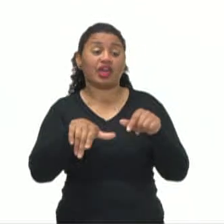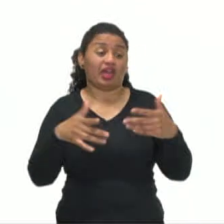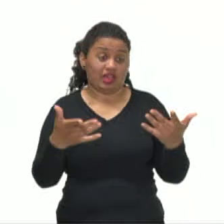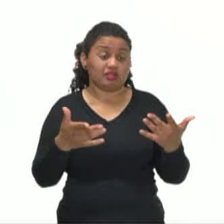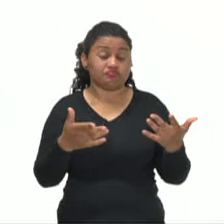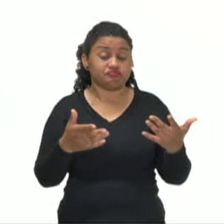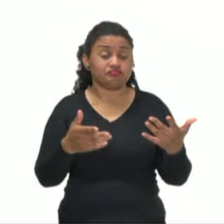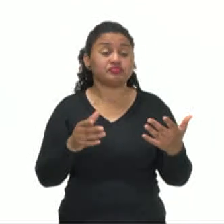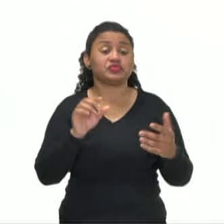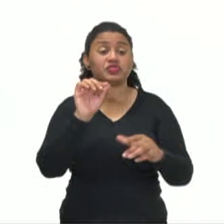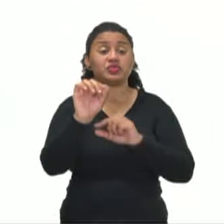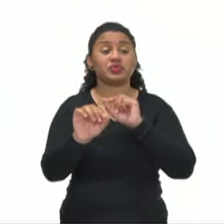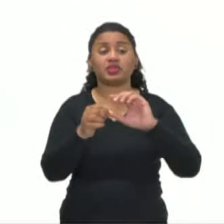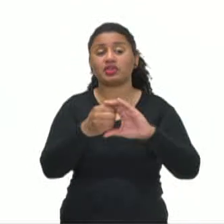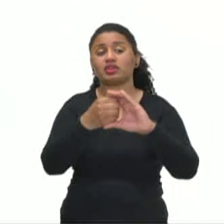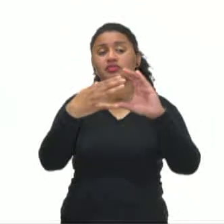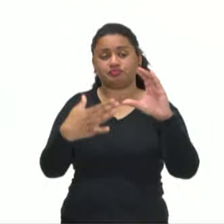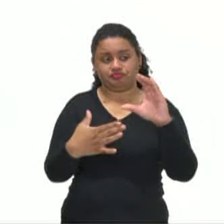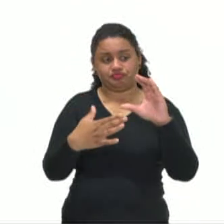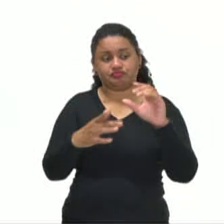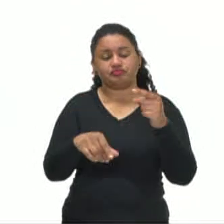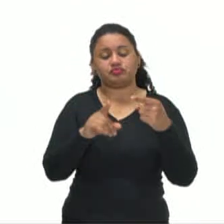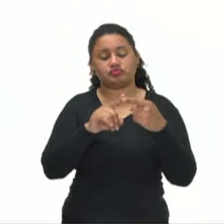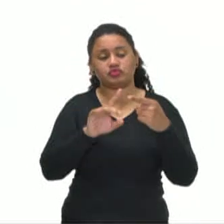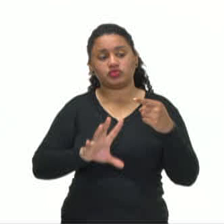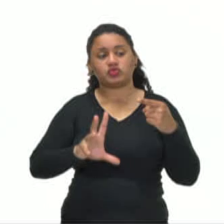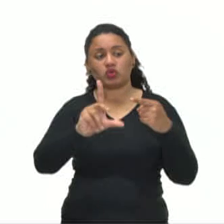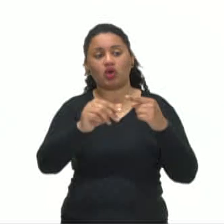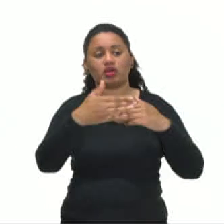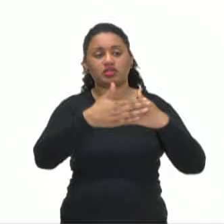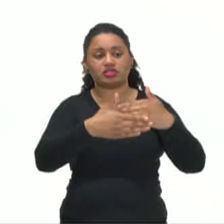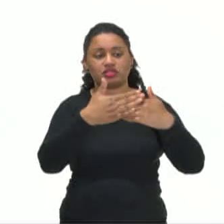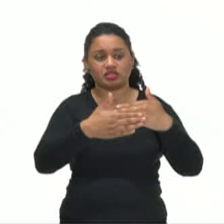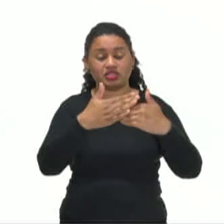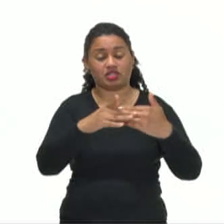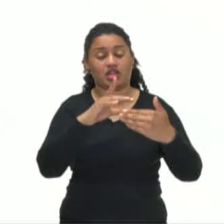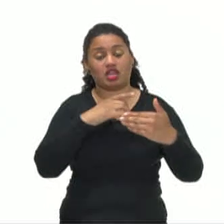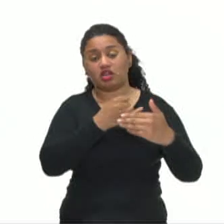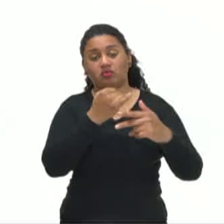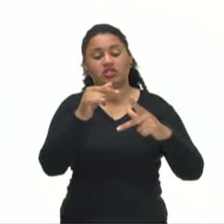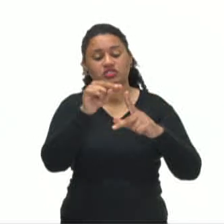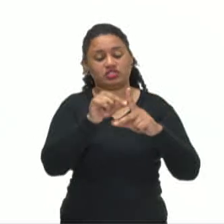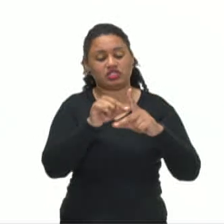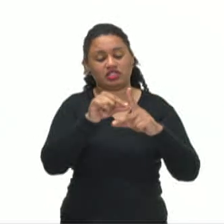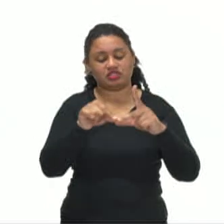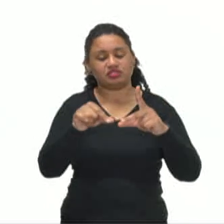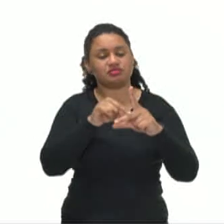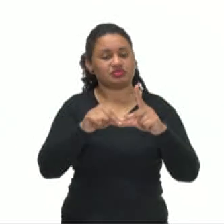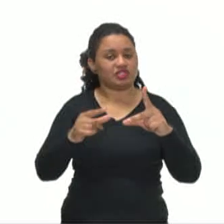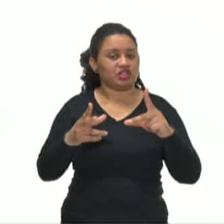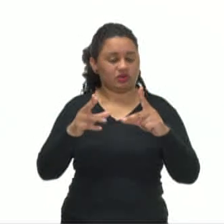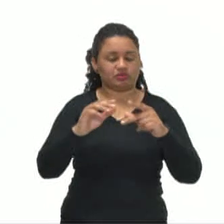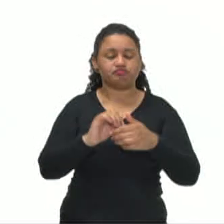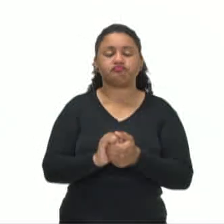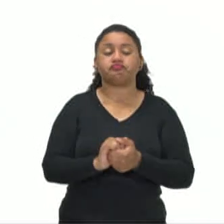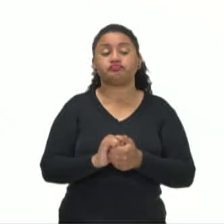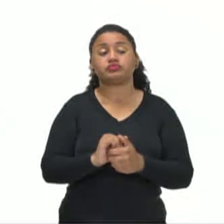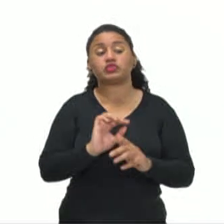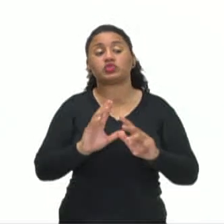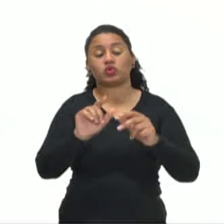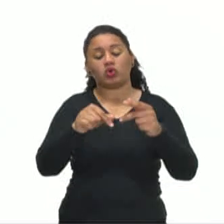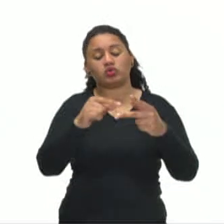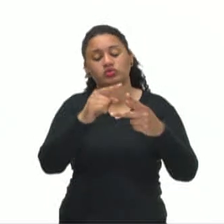quando ele tiver as seguintes características. Todas as faces têm o mesmo número de arestas, em todos